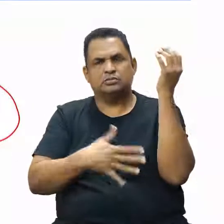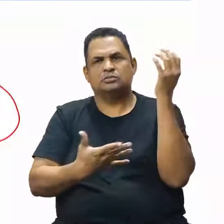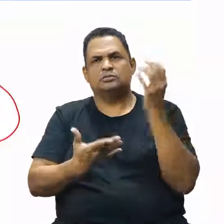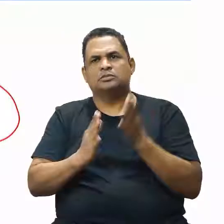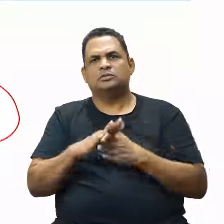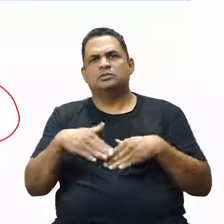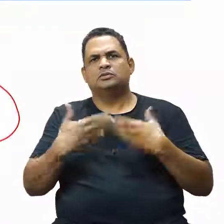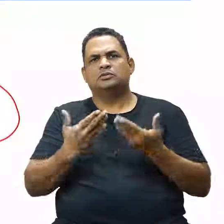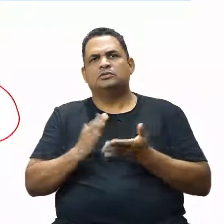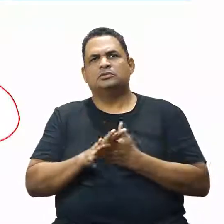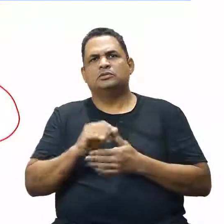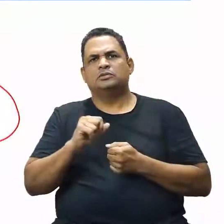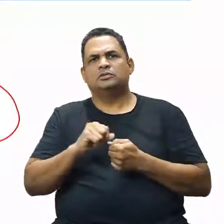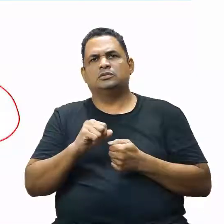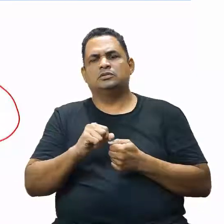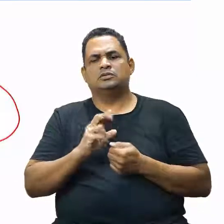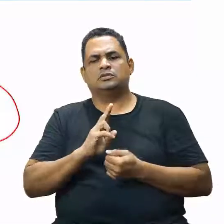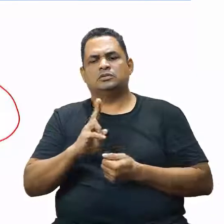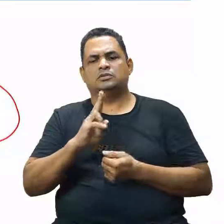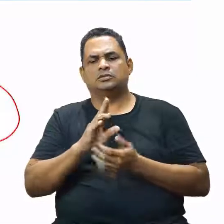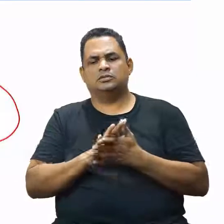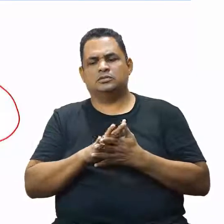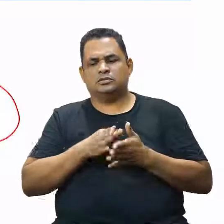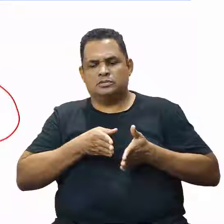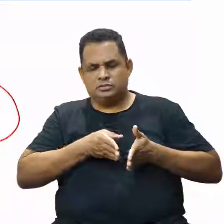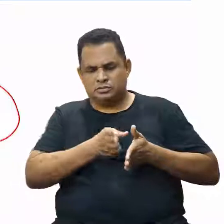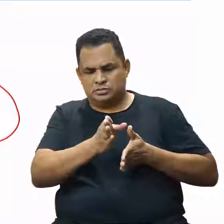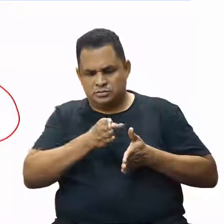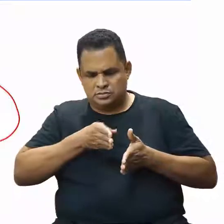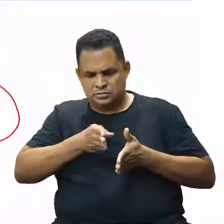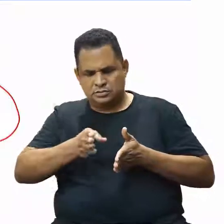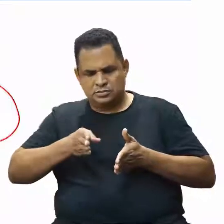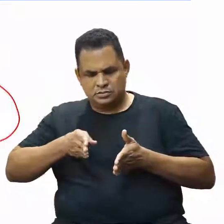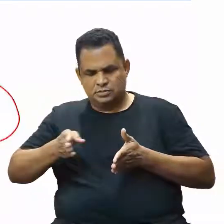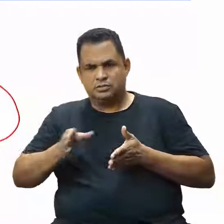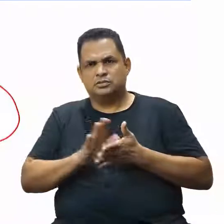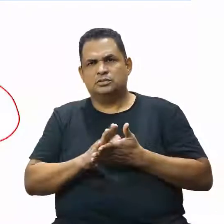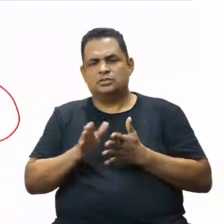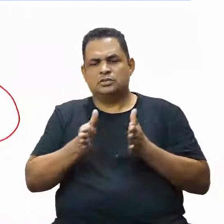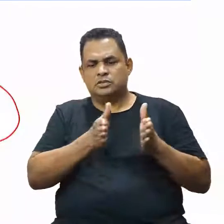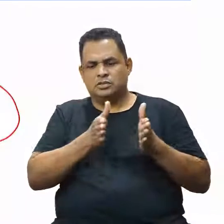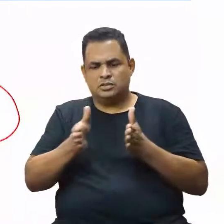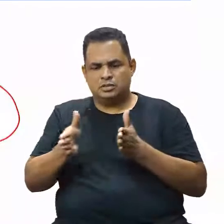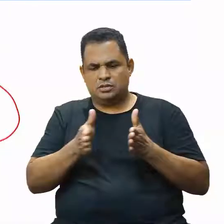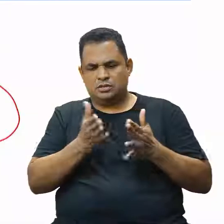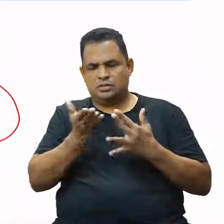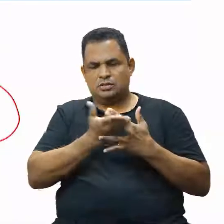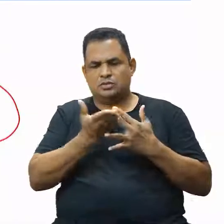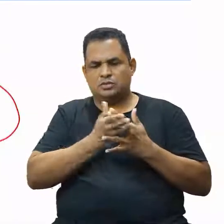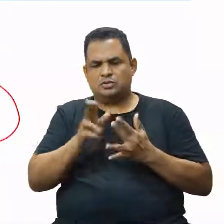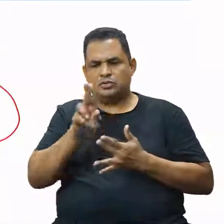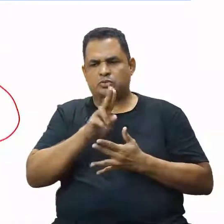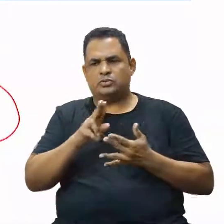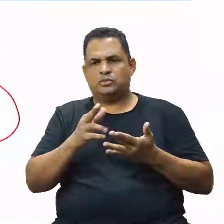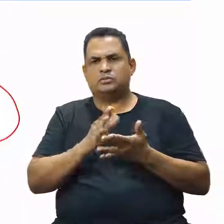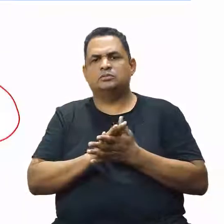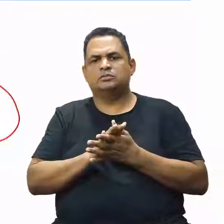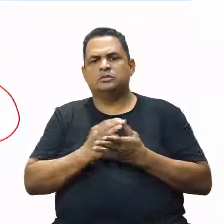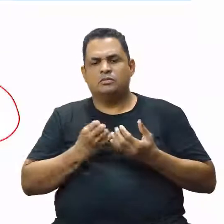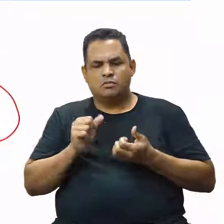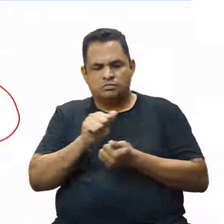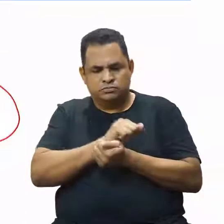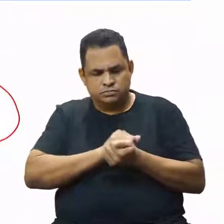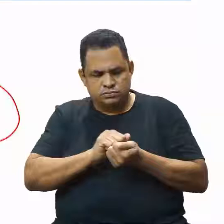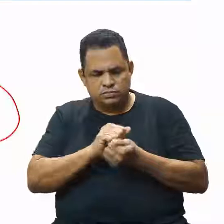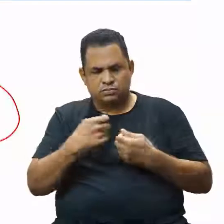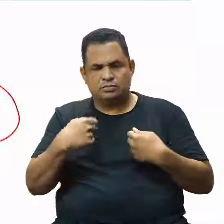falamos sobre o processo de fazer linhas de produção, e entre as linhas, a gente usa para produção de pasto? É